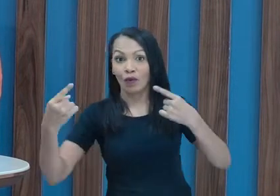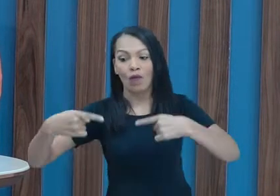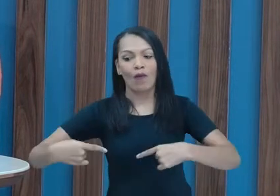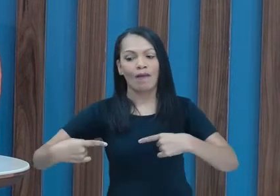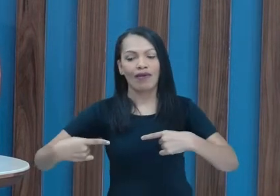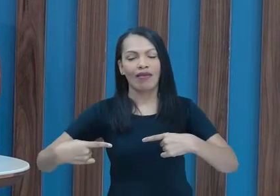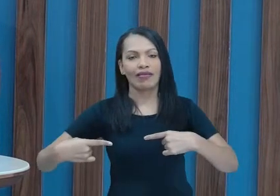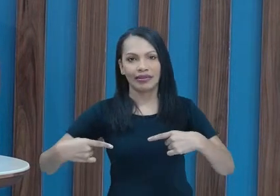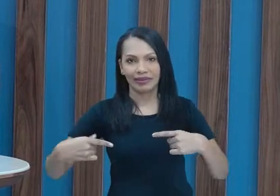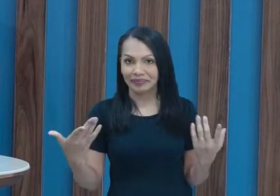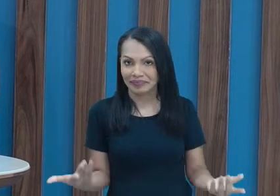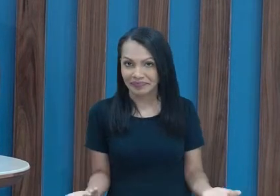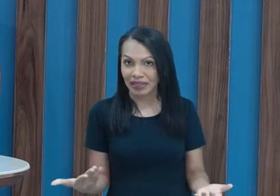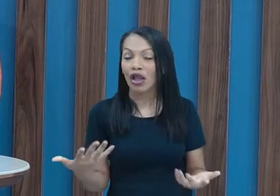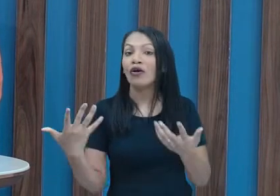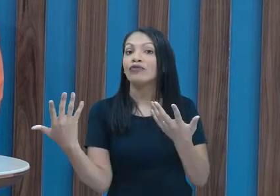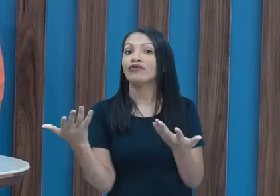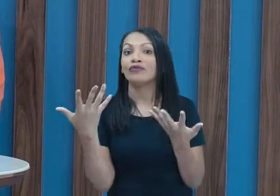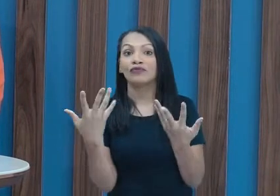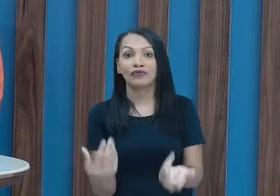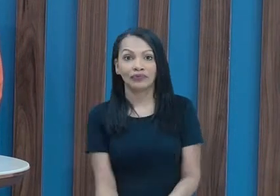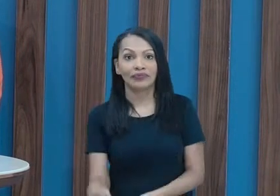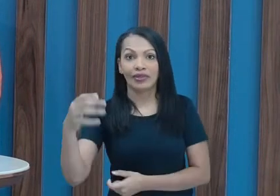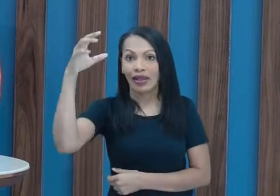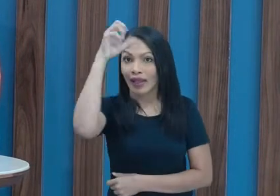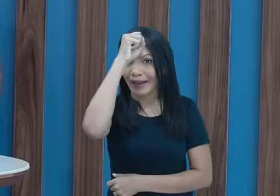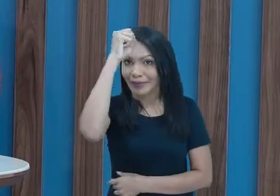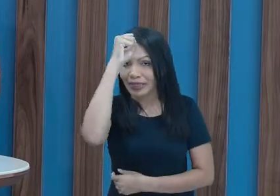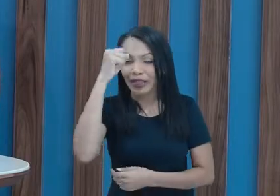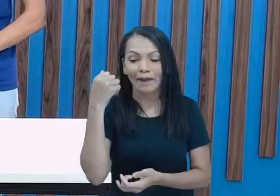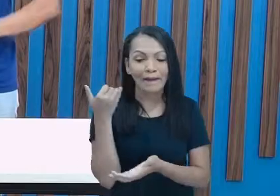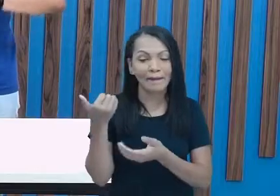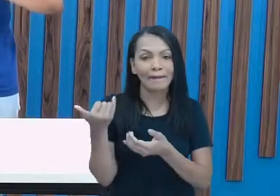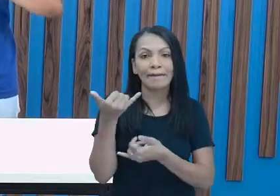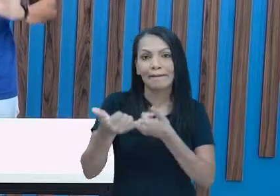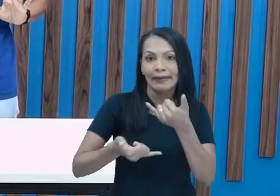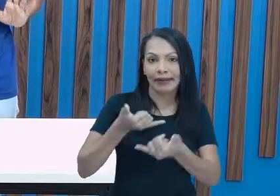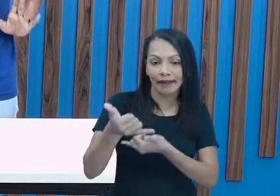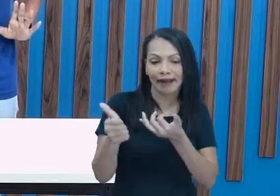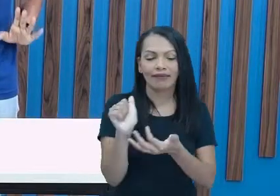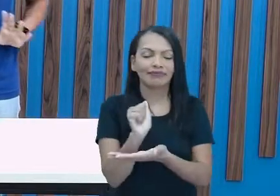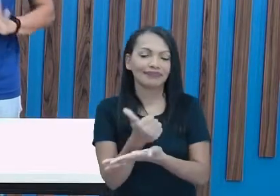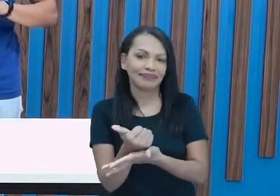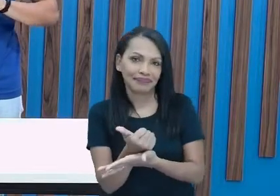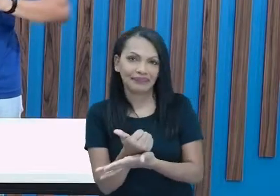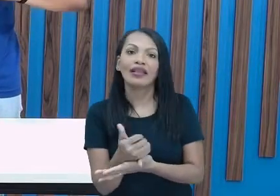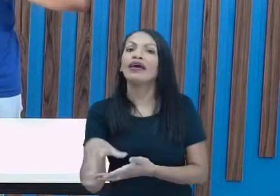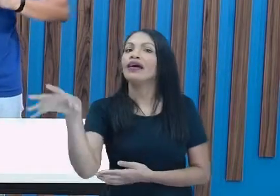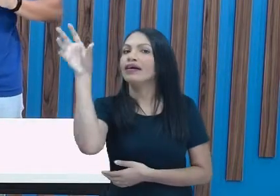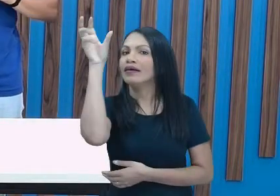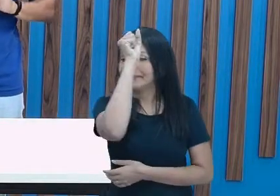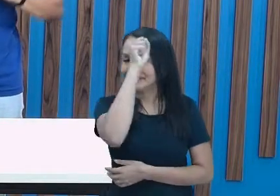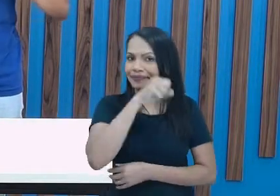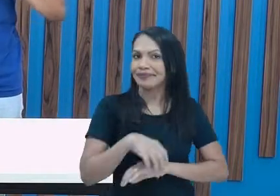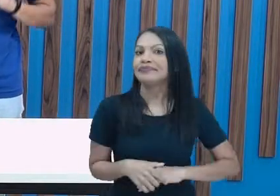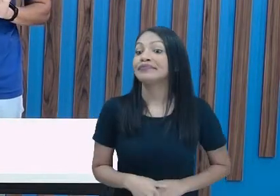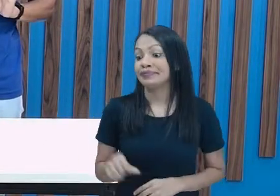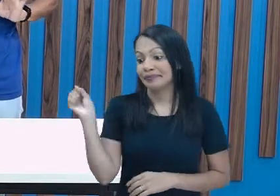aqui? Mas a gente vai competir para aprender, não é isso, professora Josi? Isso mesmo. E nessa competição a gente vai precisar fazer